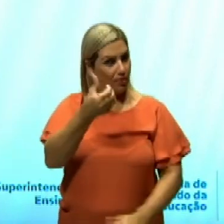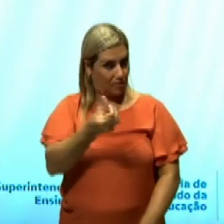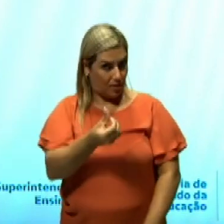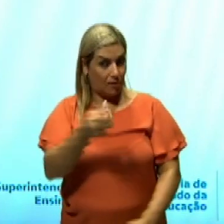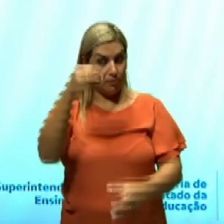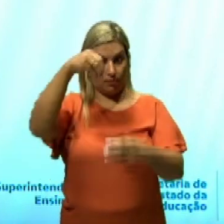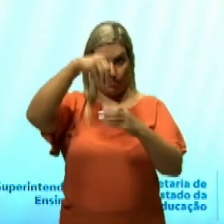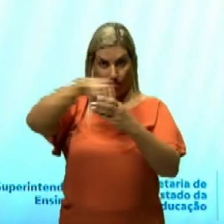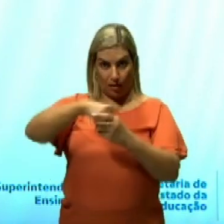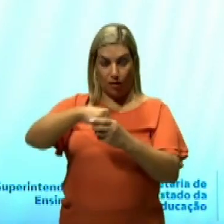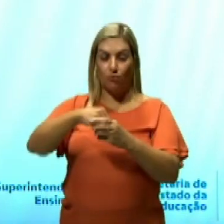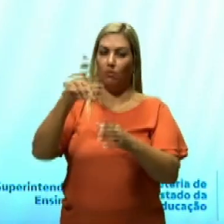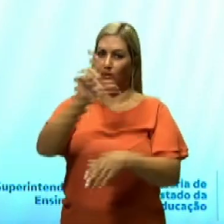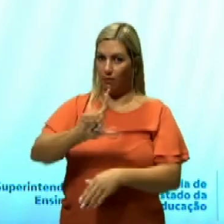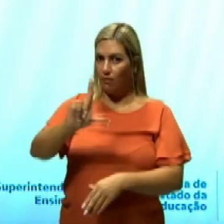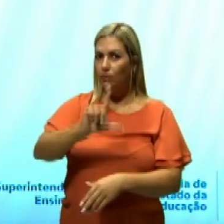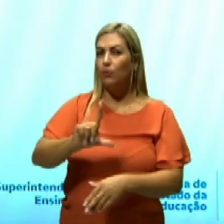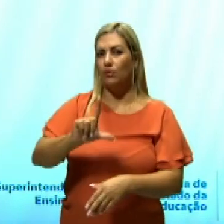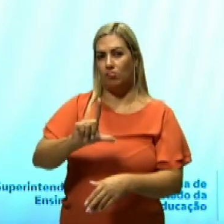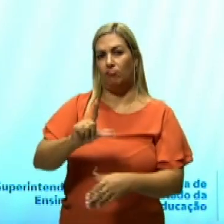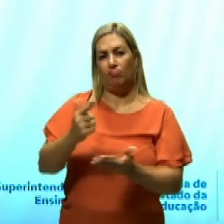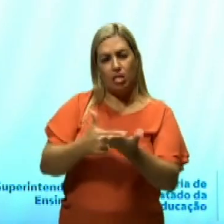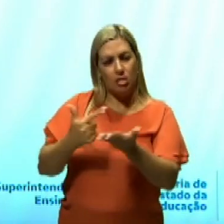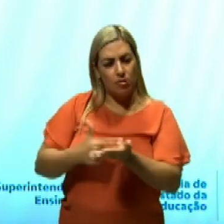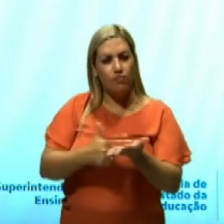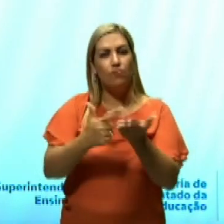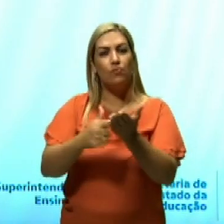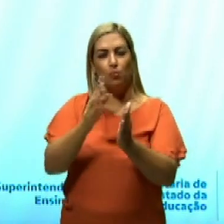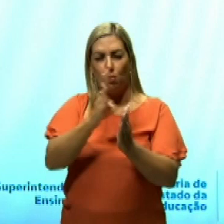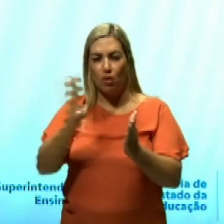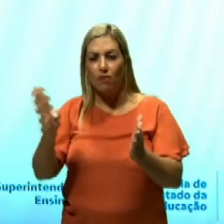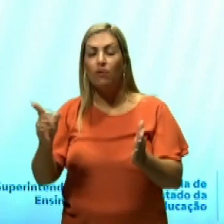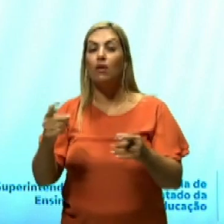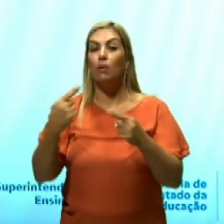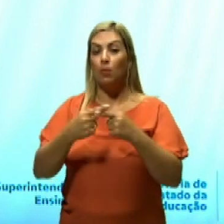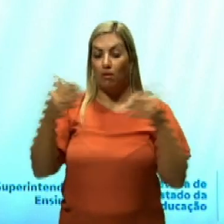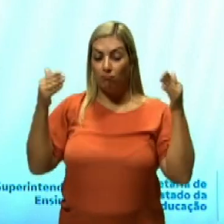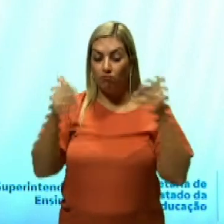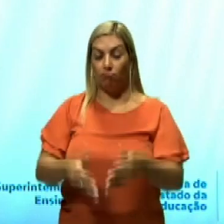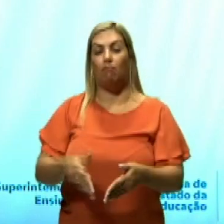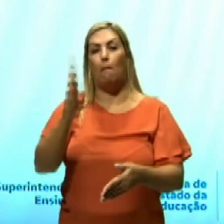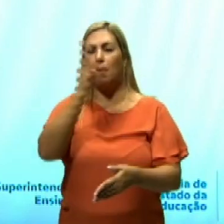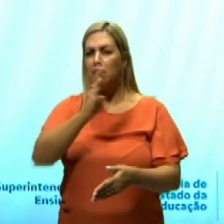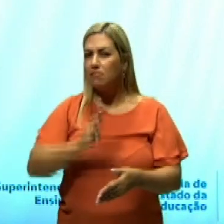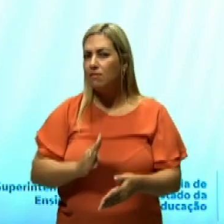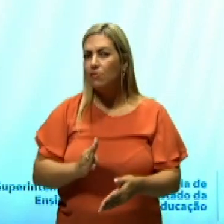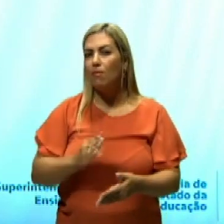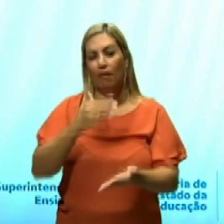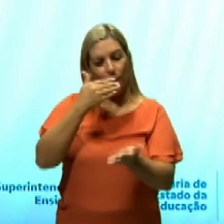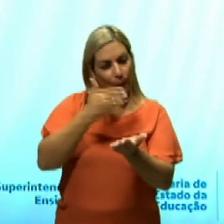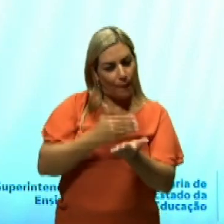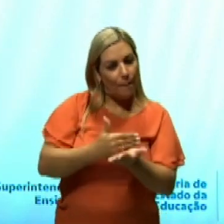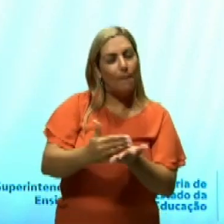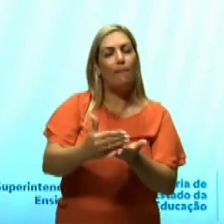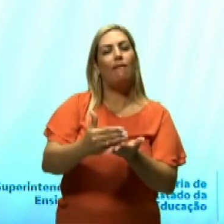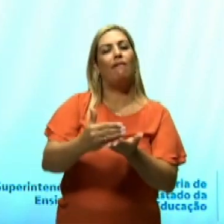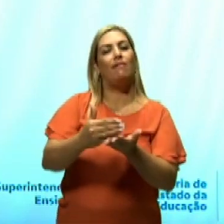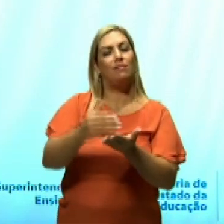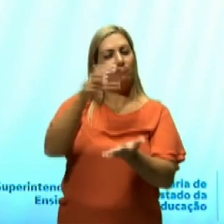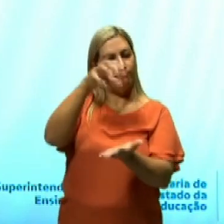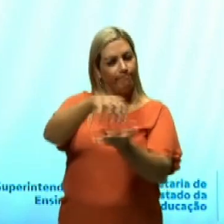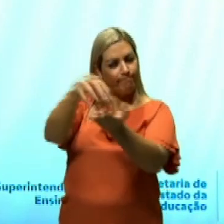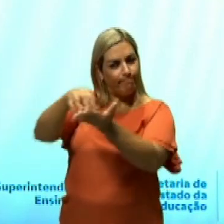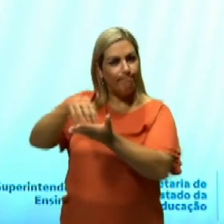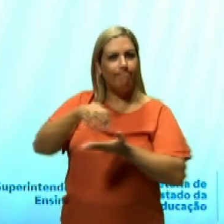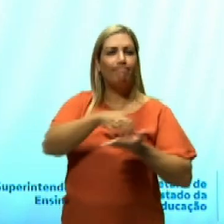tá dentro dessa literatura por quê porque chegar chegou se no brasil e aí começa então a